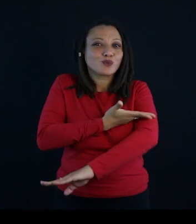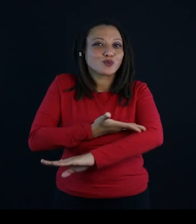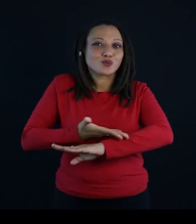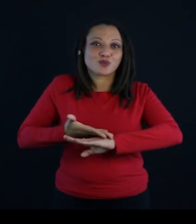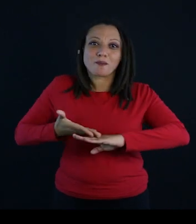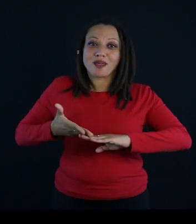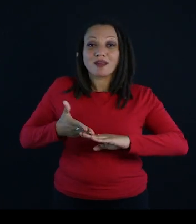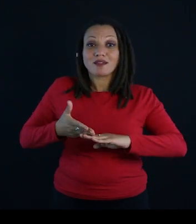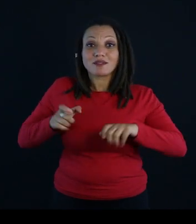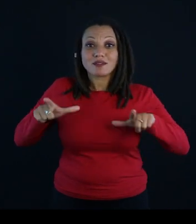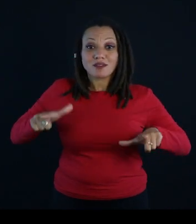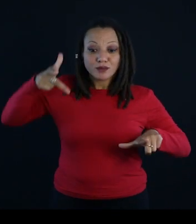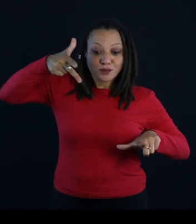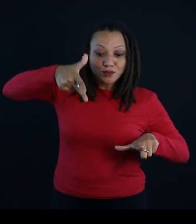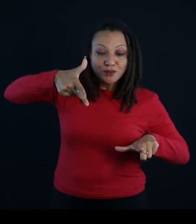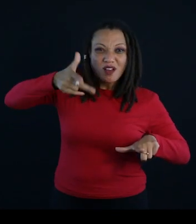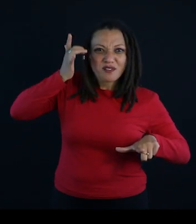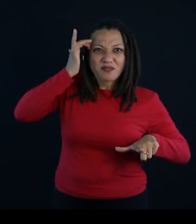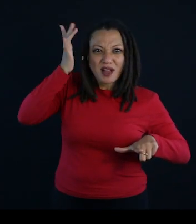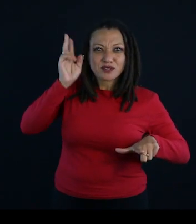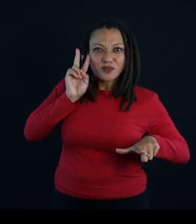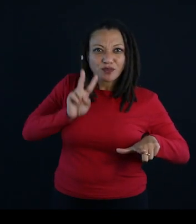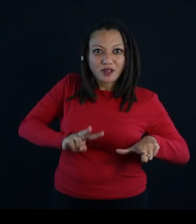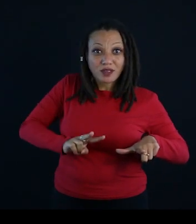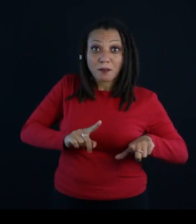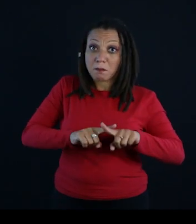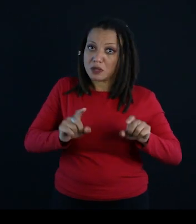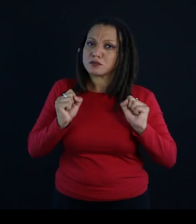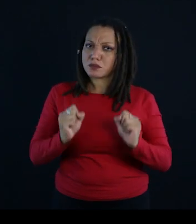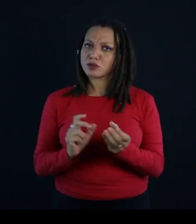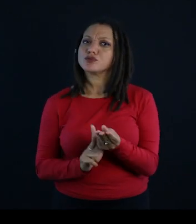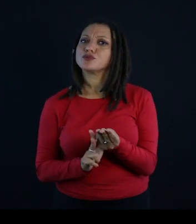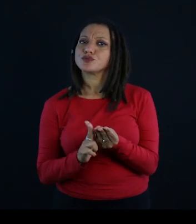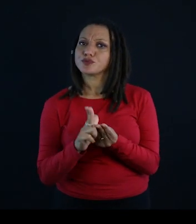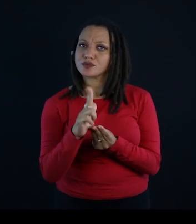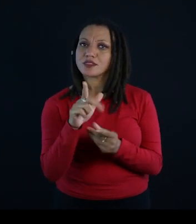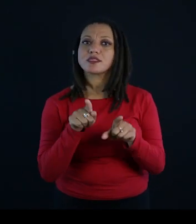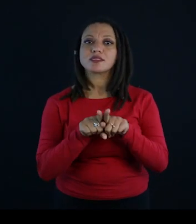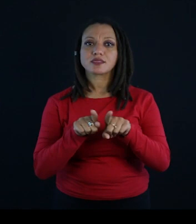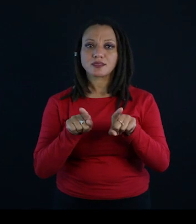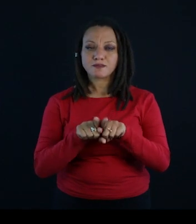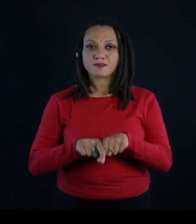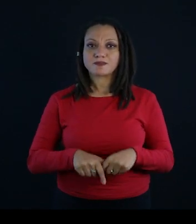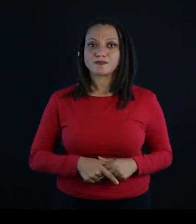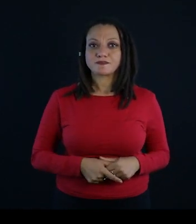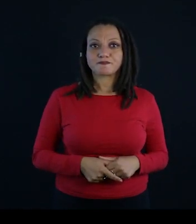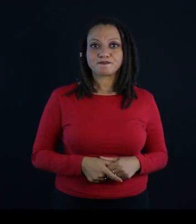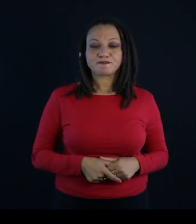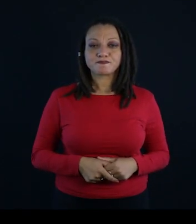acostumada e pra render aqui no vídeo. Mas vocês podem fazer com tesoura também.